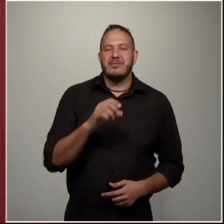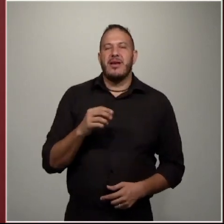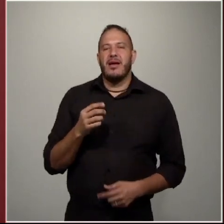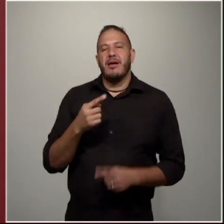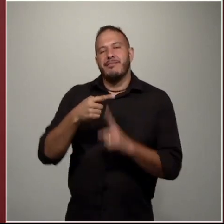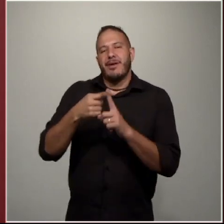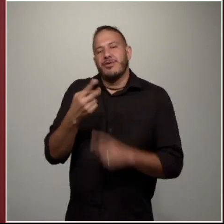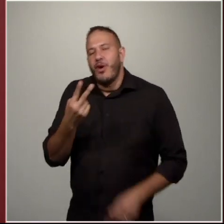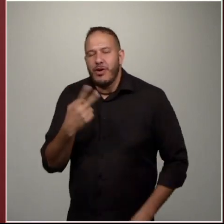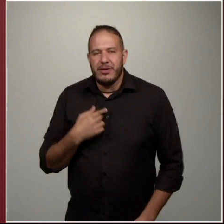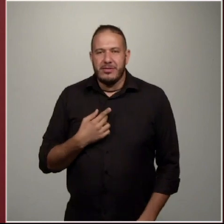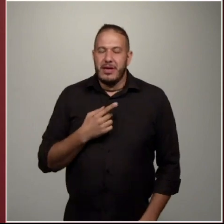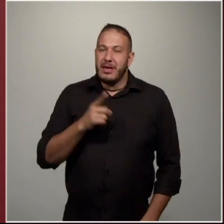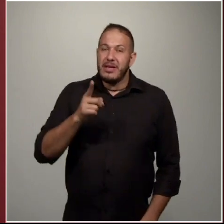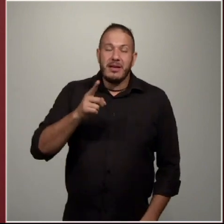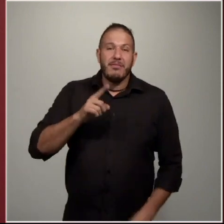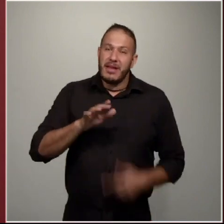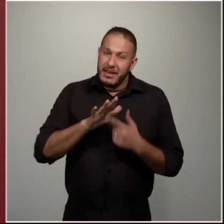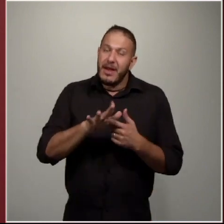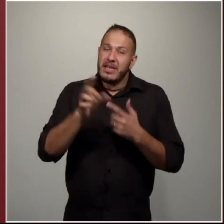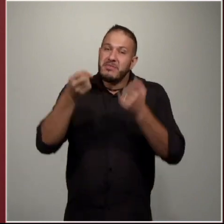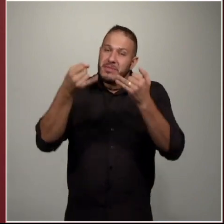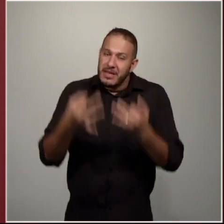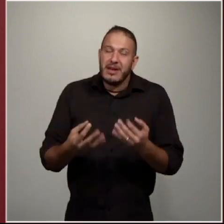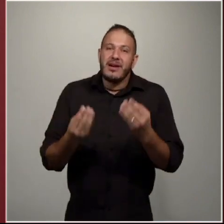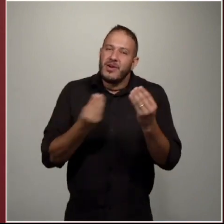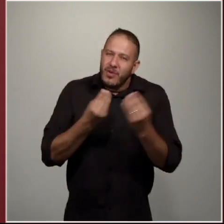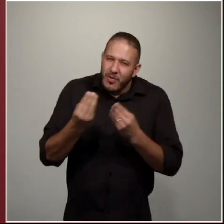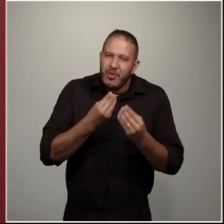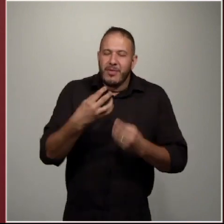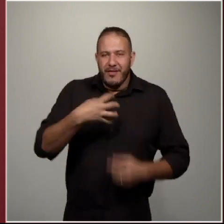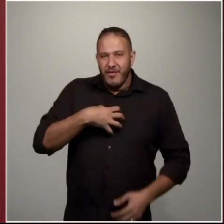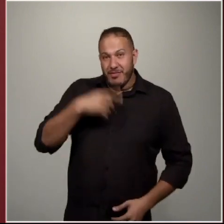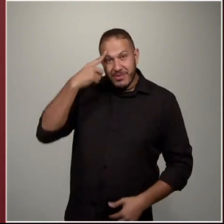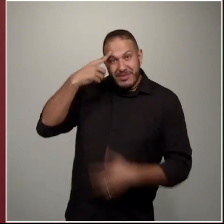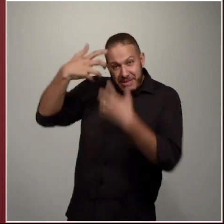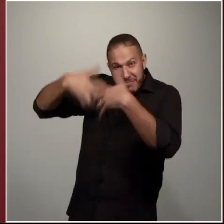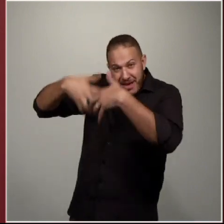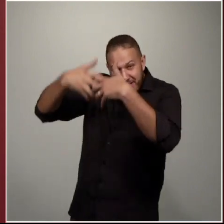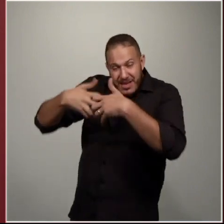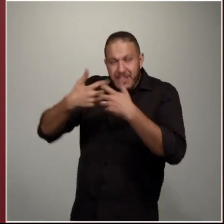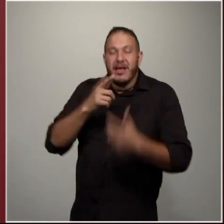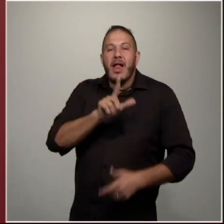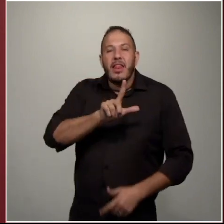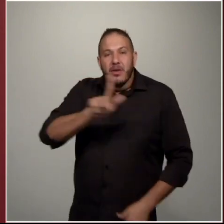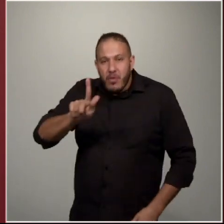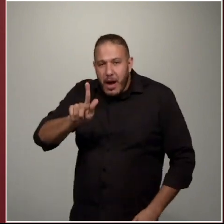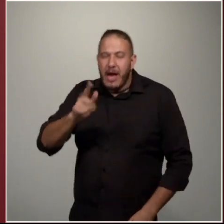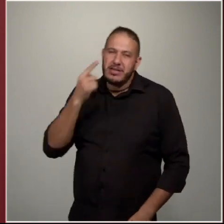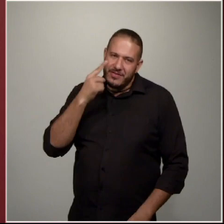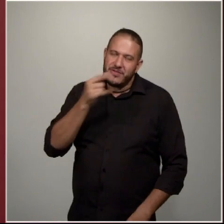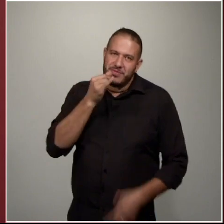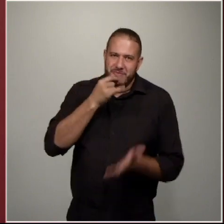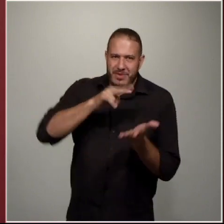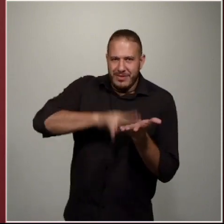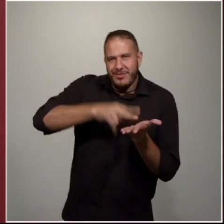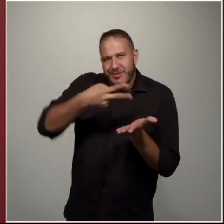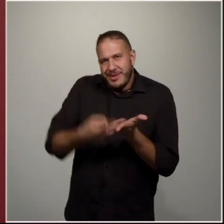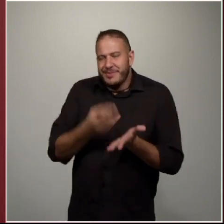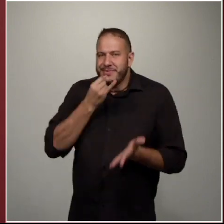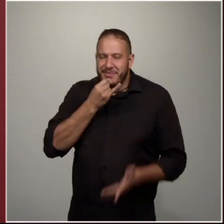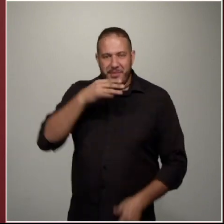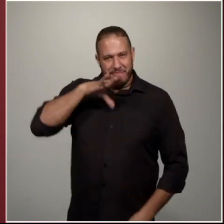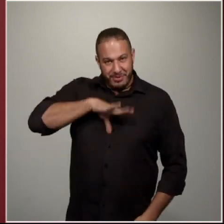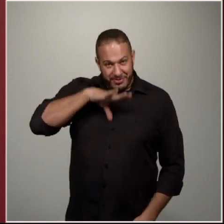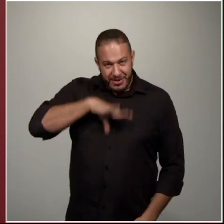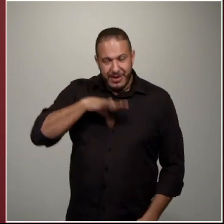né e aí ele vai vestir é justamente não é como que um é nessa linguagem muito se a gente fizesse uma tradução para o português